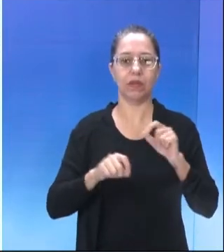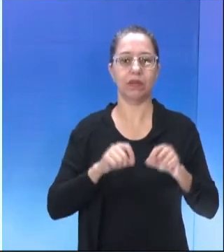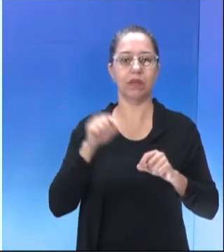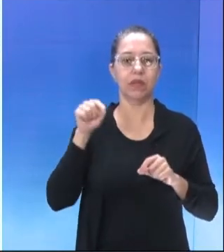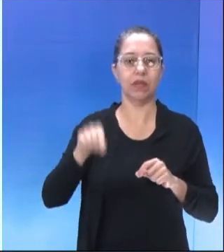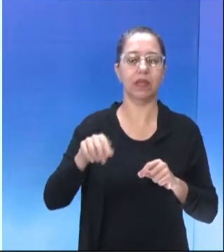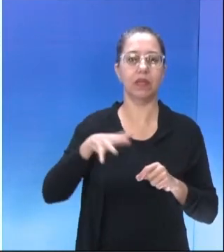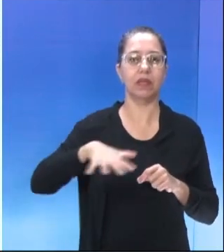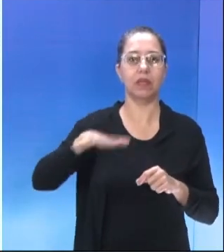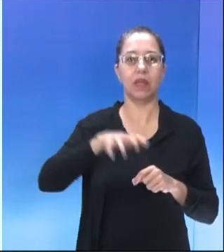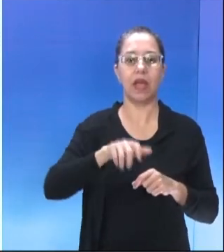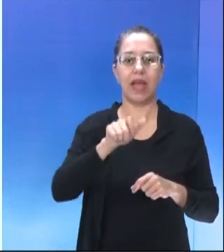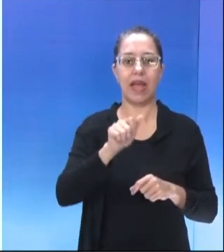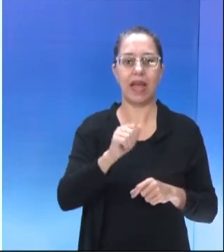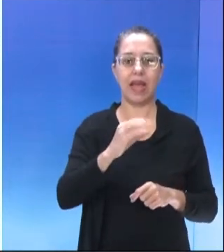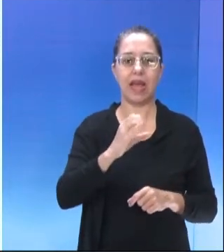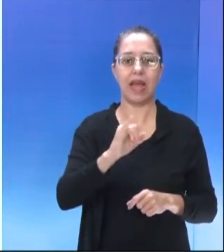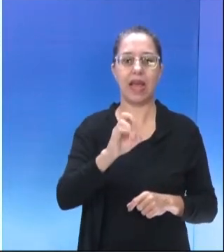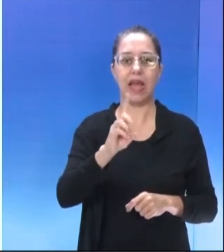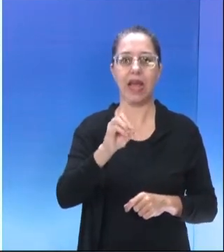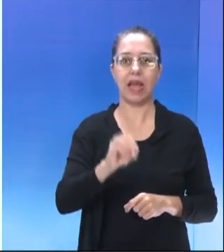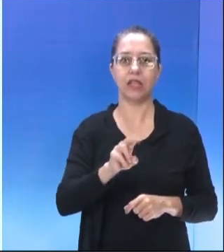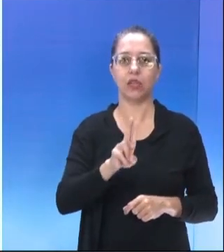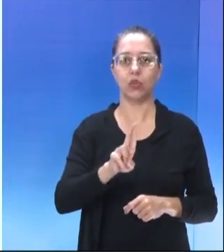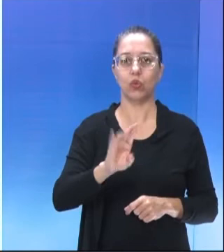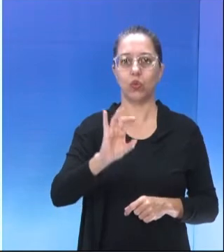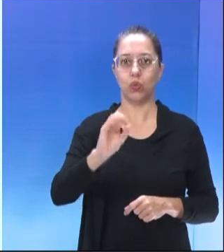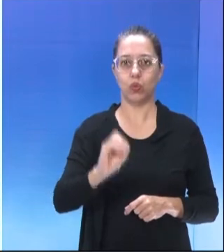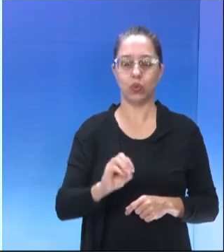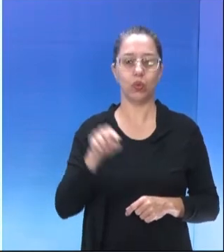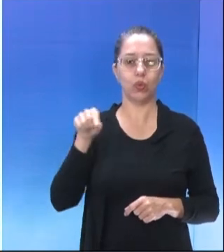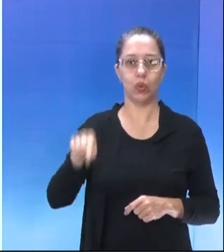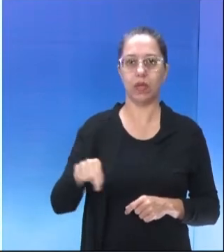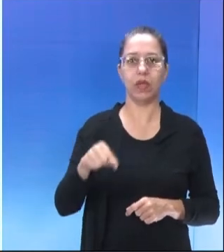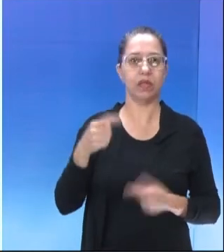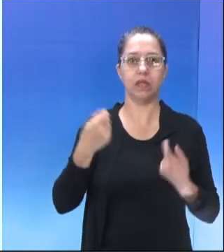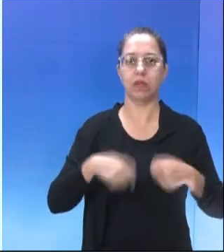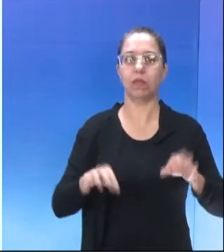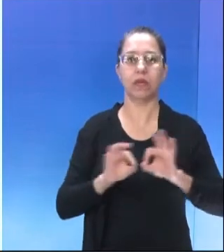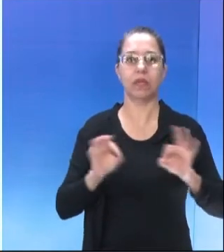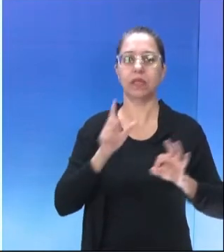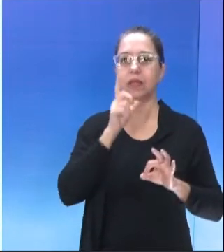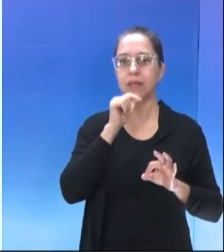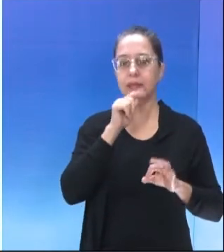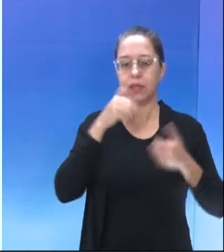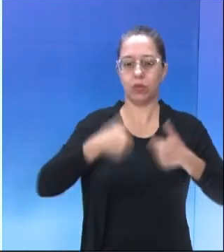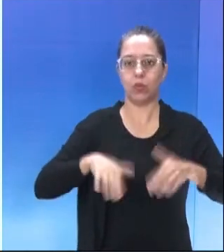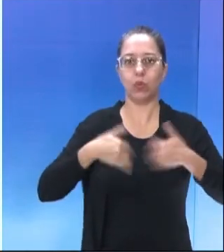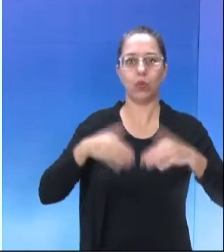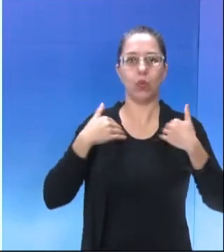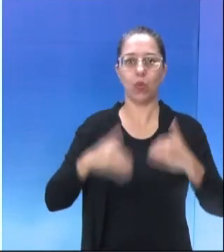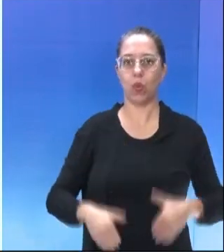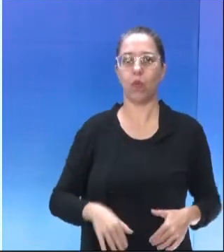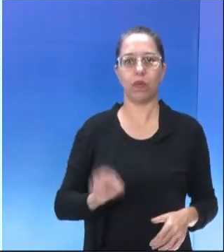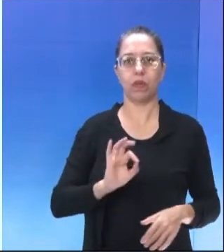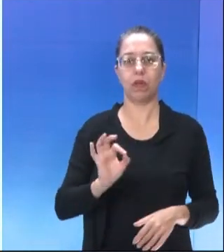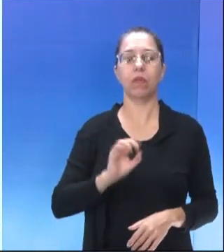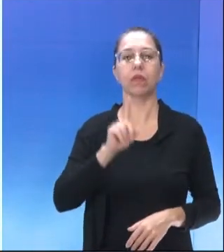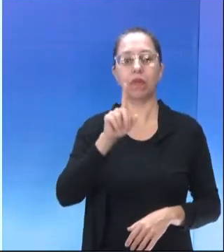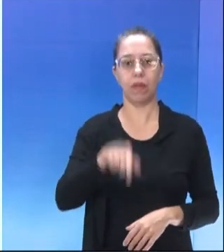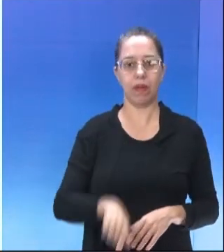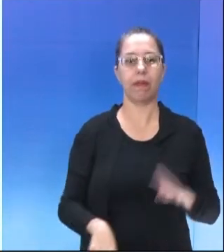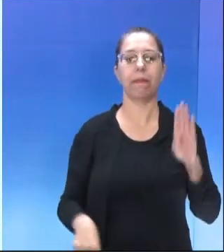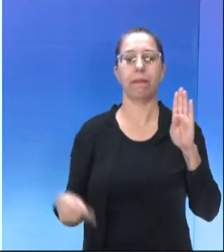excreta, ácido úrico, ureia, eles não vão precisar eliminar a água. Então,